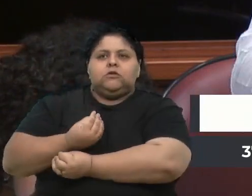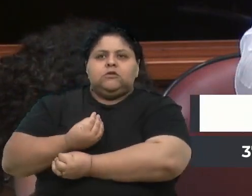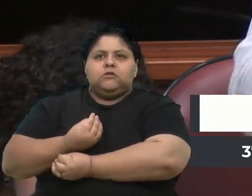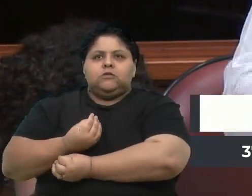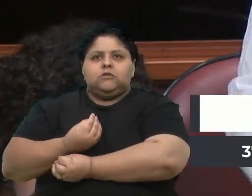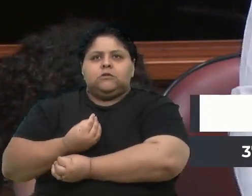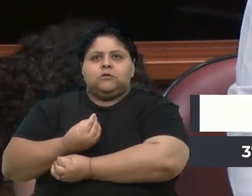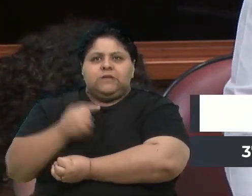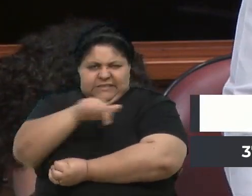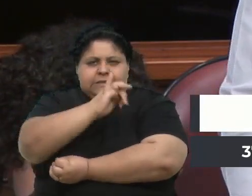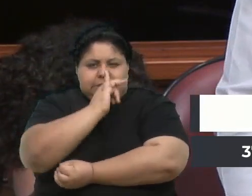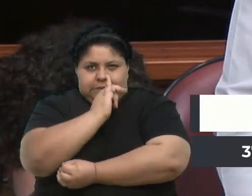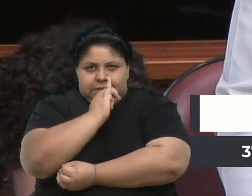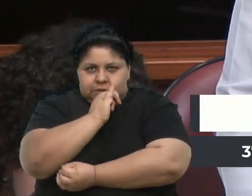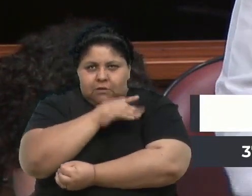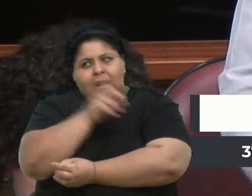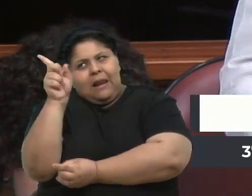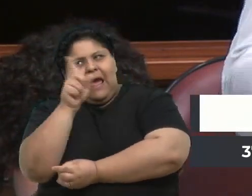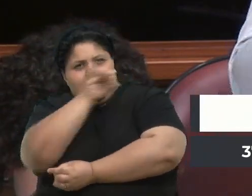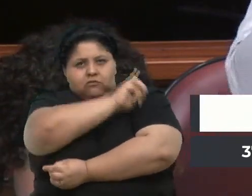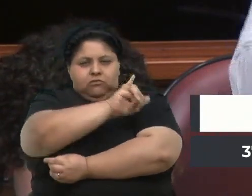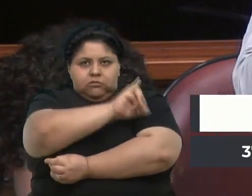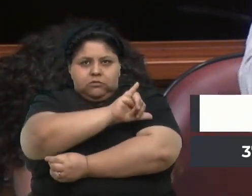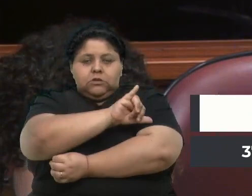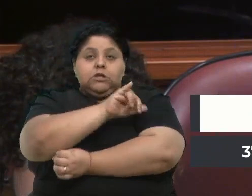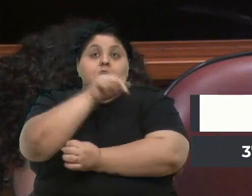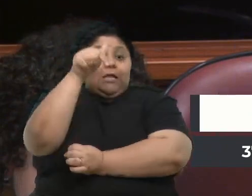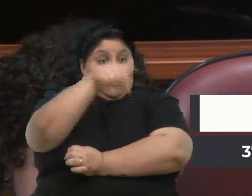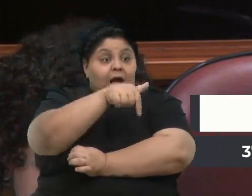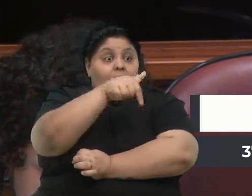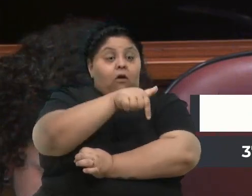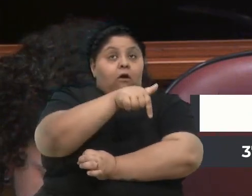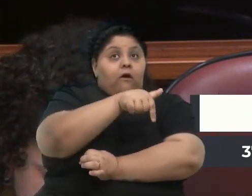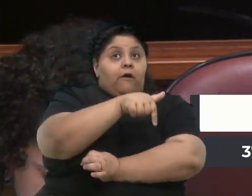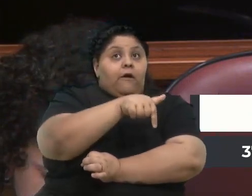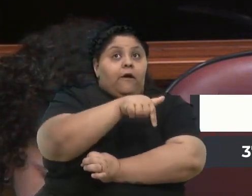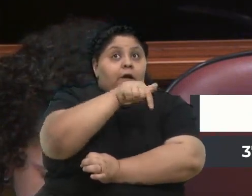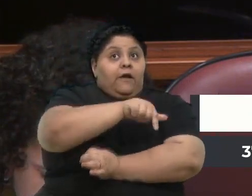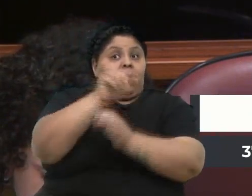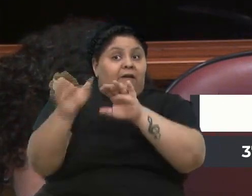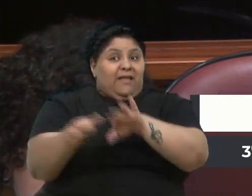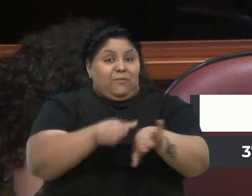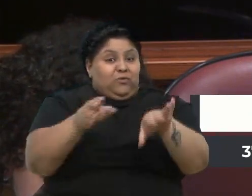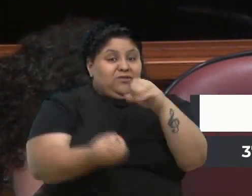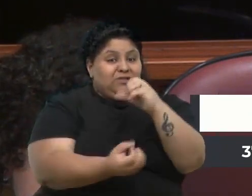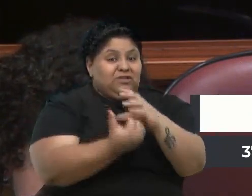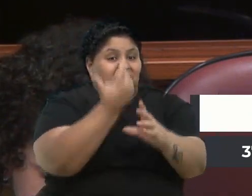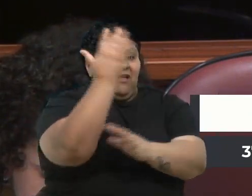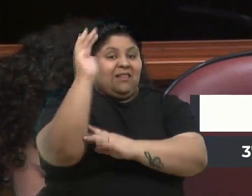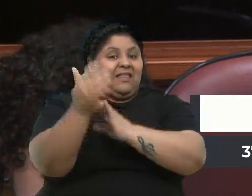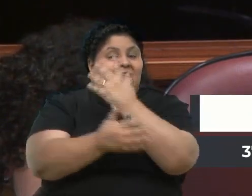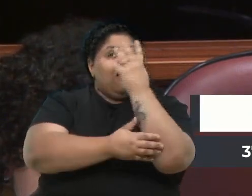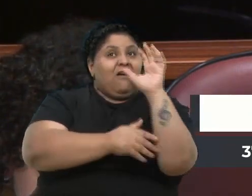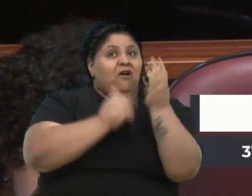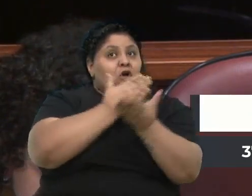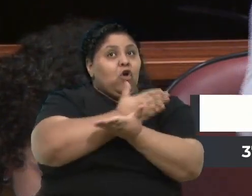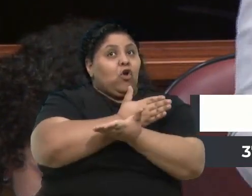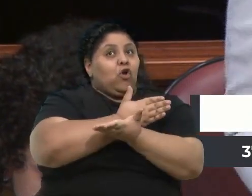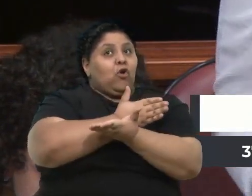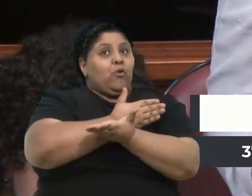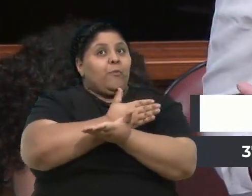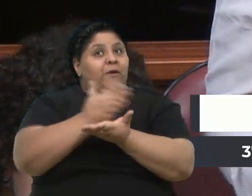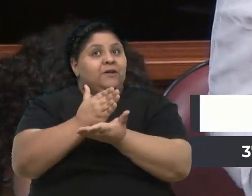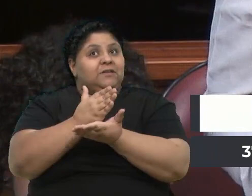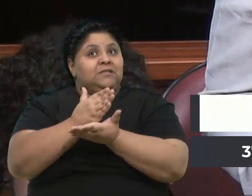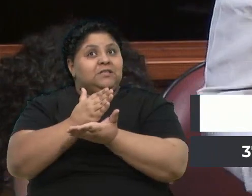esse exemplo lá no Rio de Janeiro, porque, nesse caso, aquilo que é produzido na horta comunitária, a parte do excedente da produção vai para o